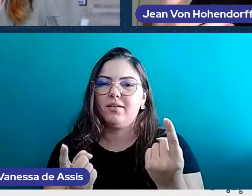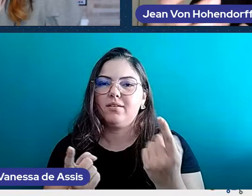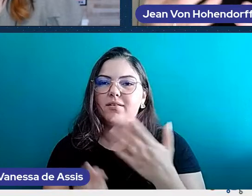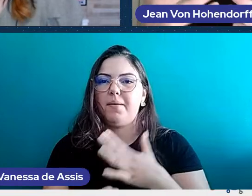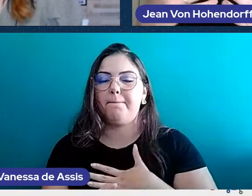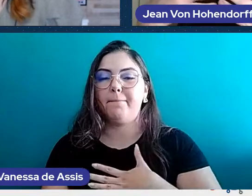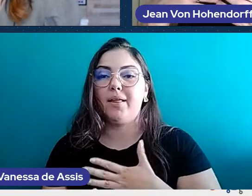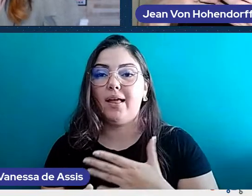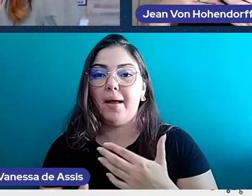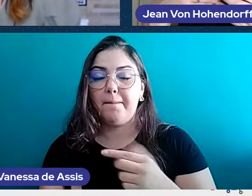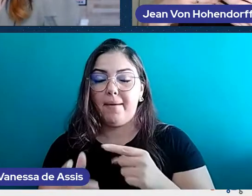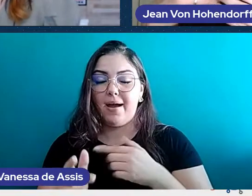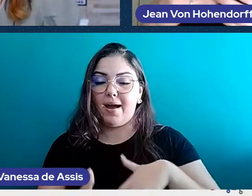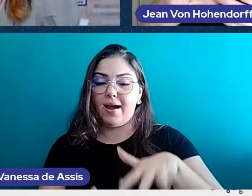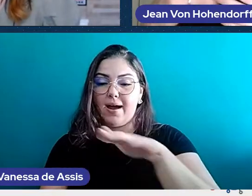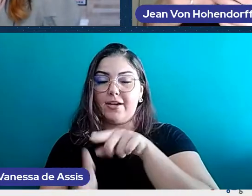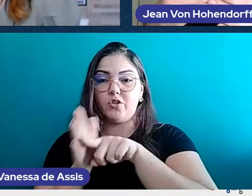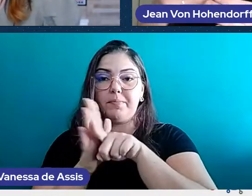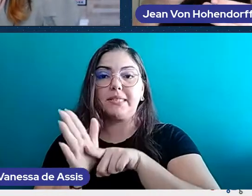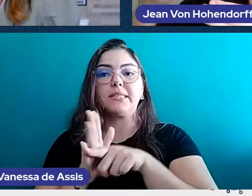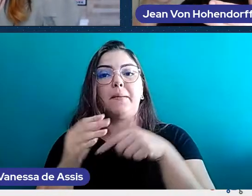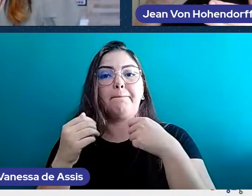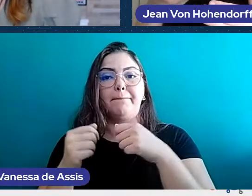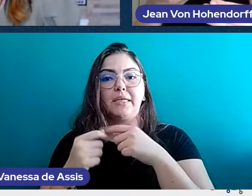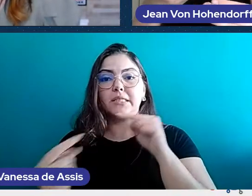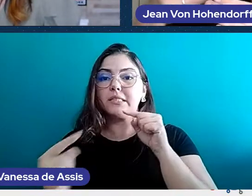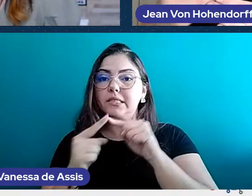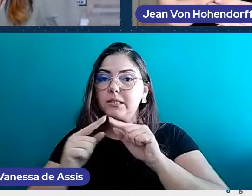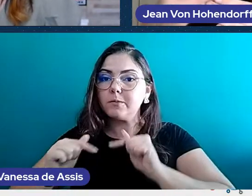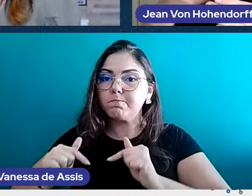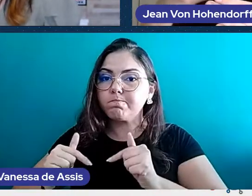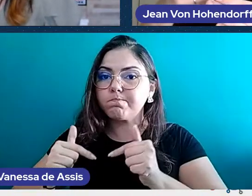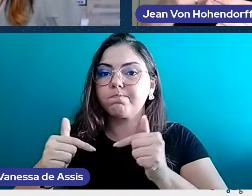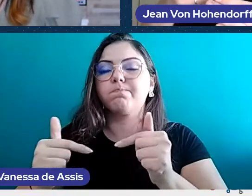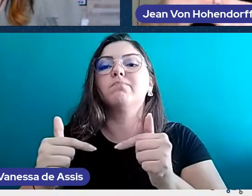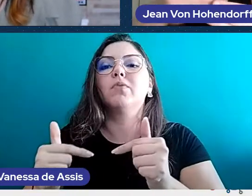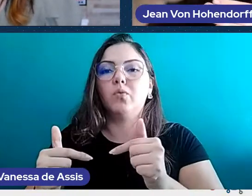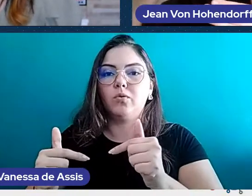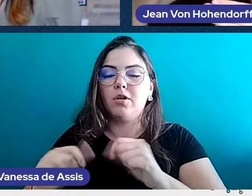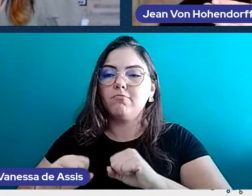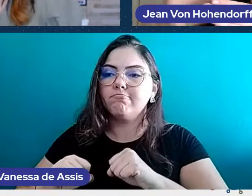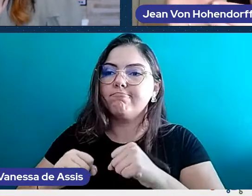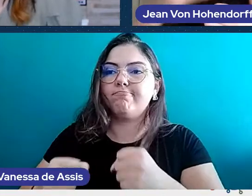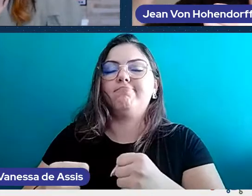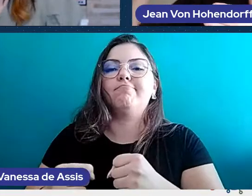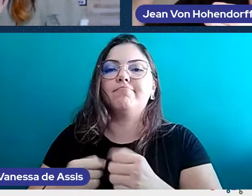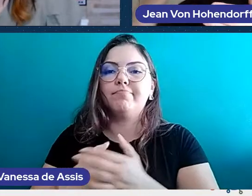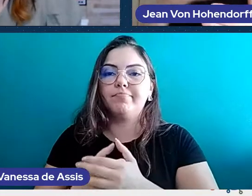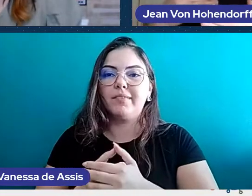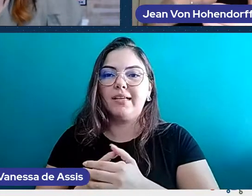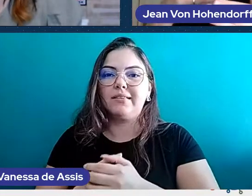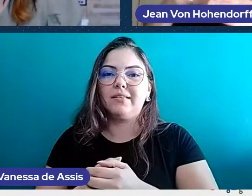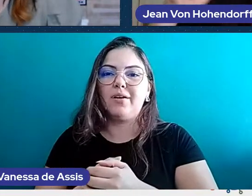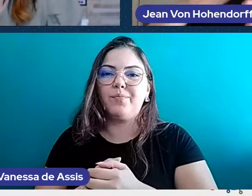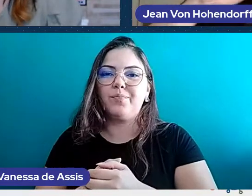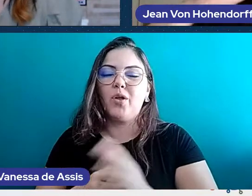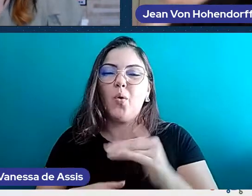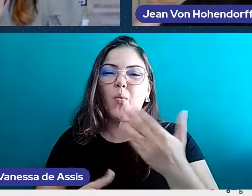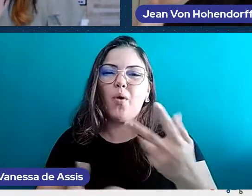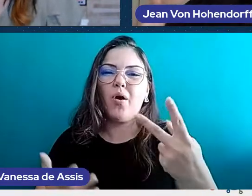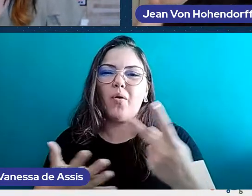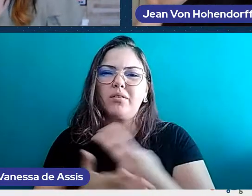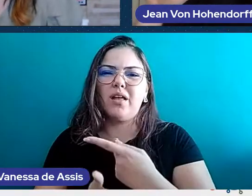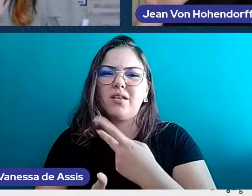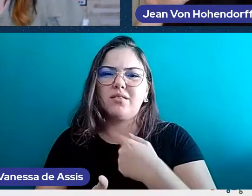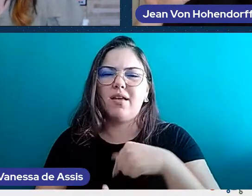ser. Porque a partir do Sim. momento que eu me privo desse, que eu deixo, que eu fico apartado dessa discussão,